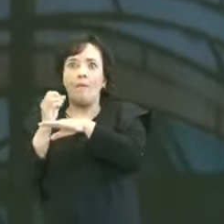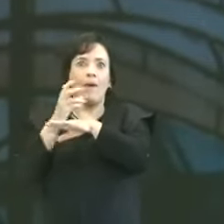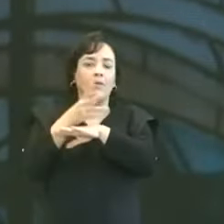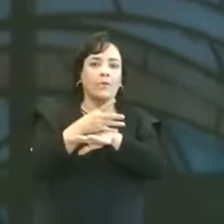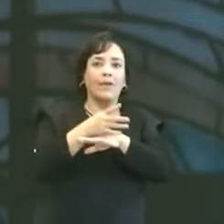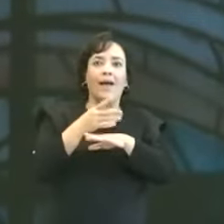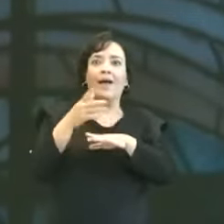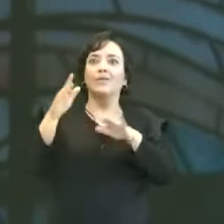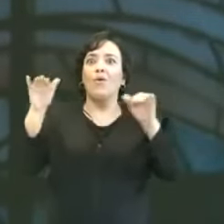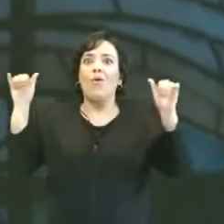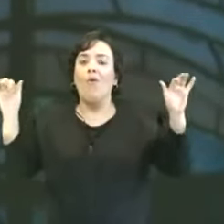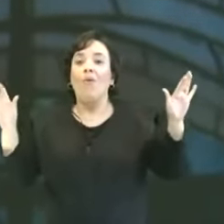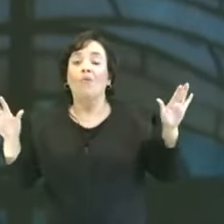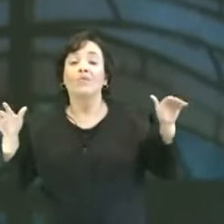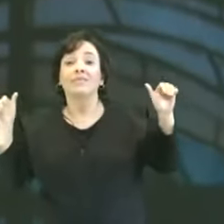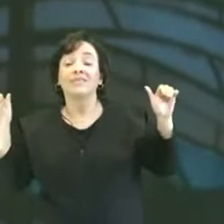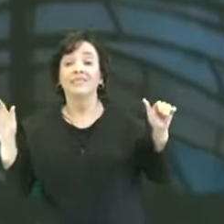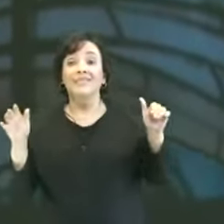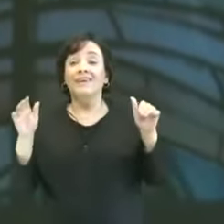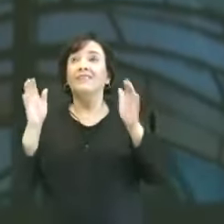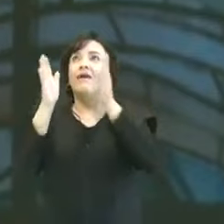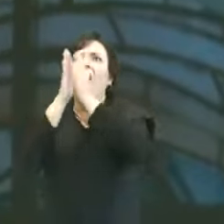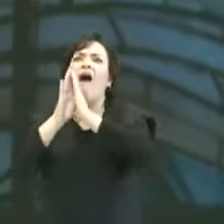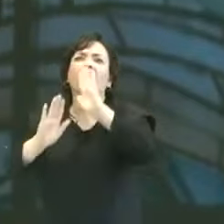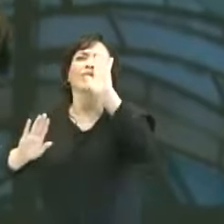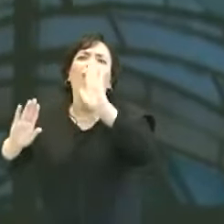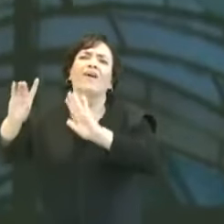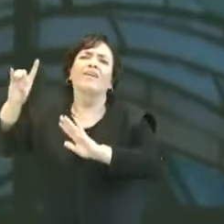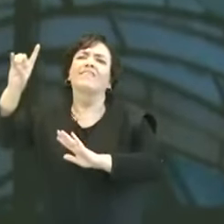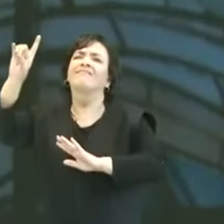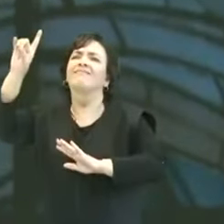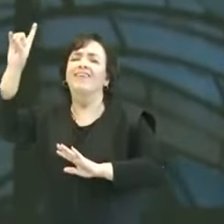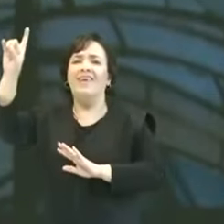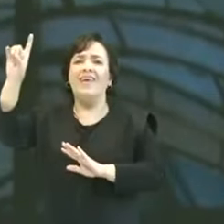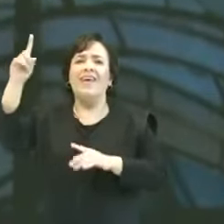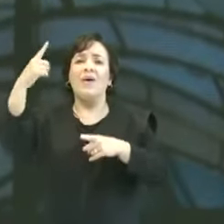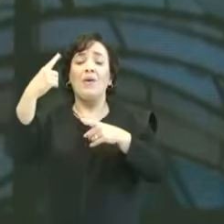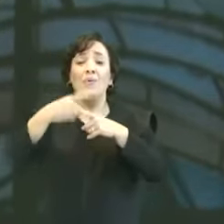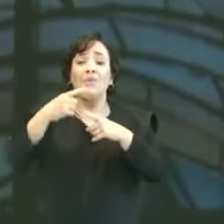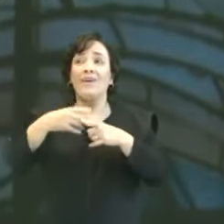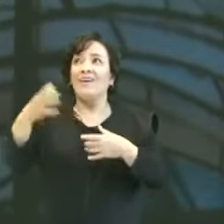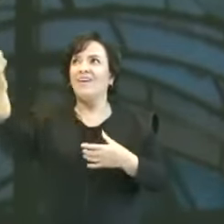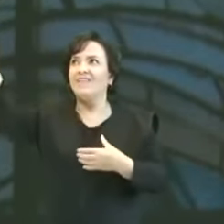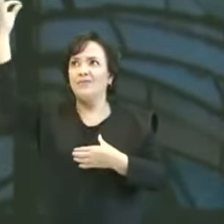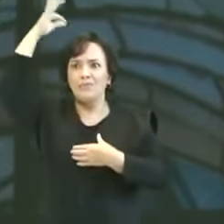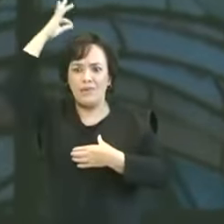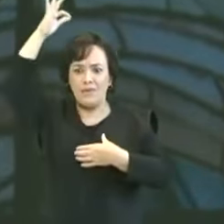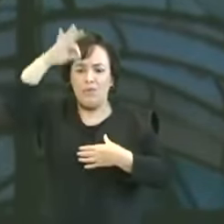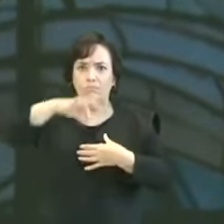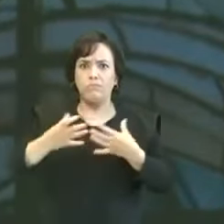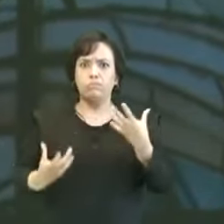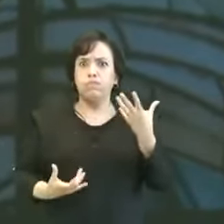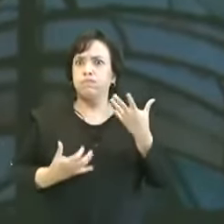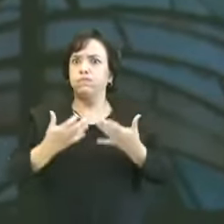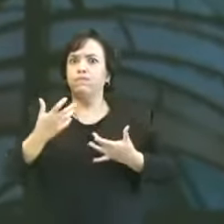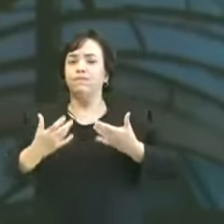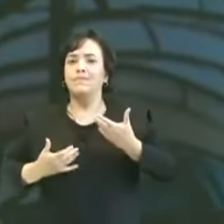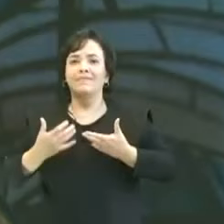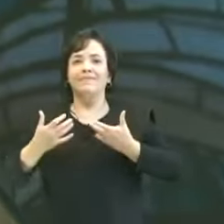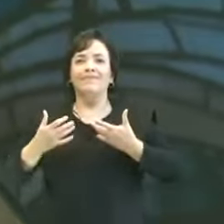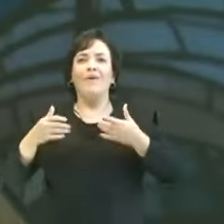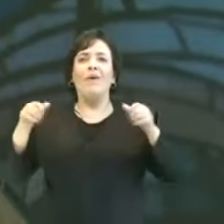E o nome serafim é consumidos pelo fogo. Eu creio que eles são consumidos pela presença. Quanto mais